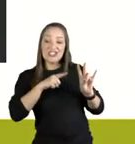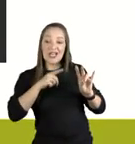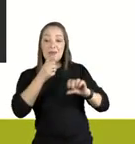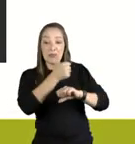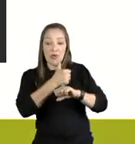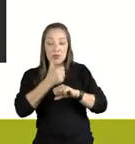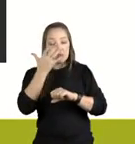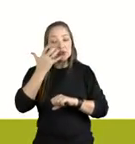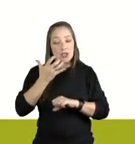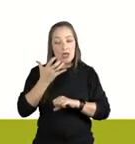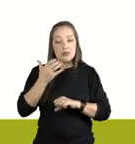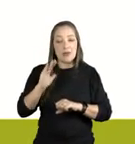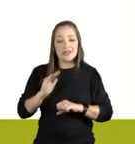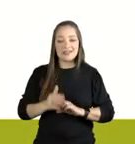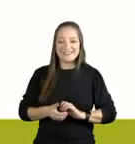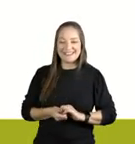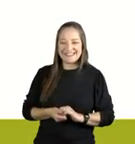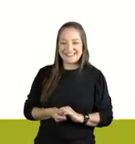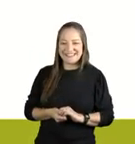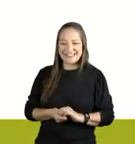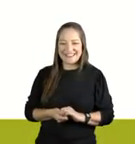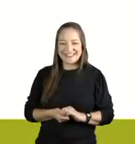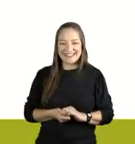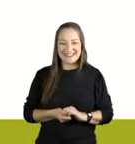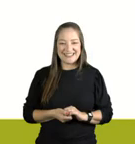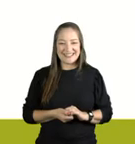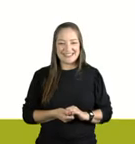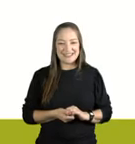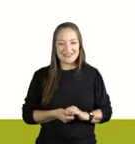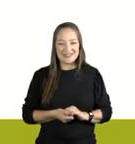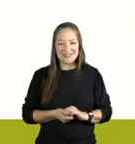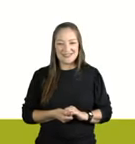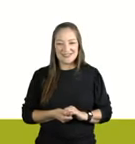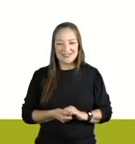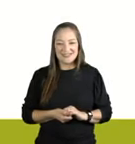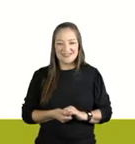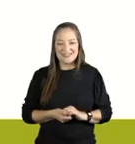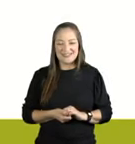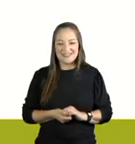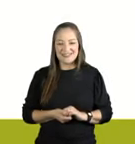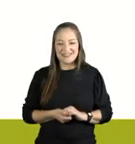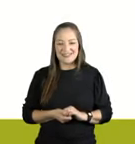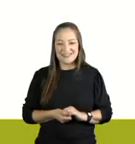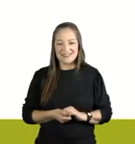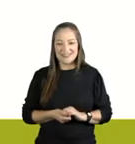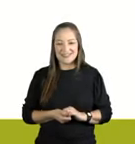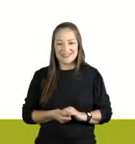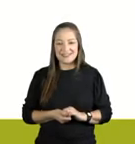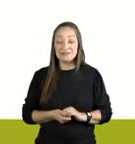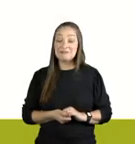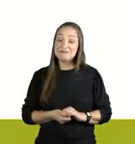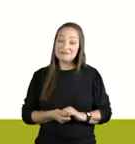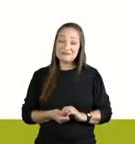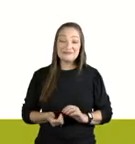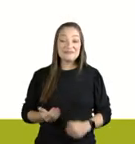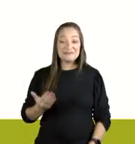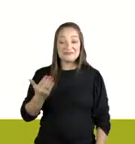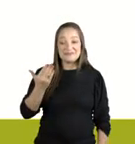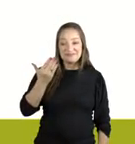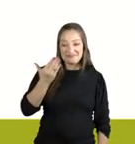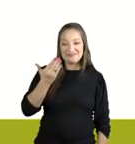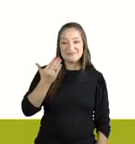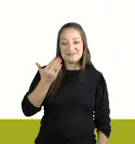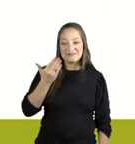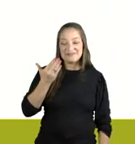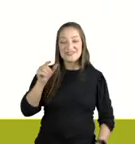bom? E a típica frase para encerrar, que é aquela, né? Gosto